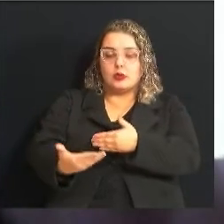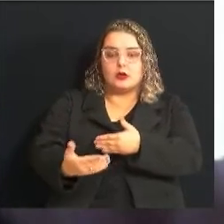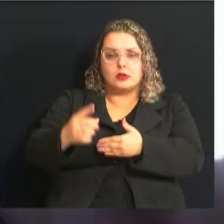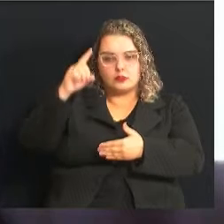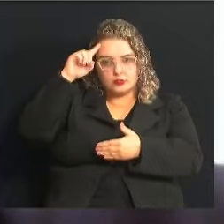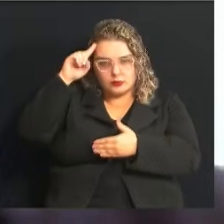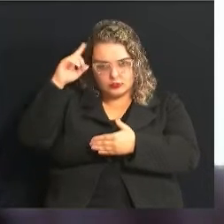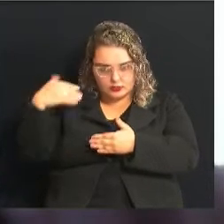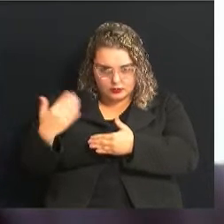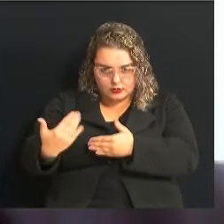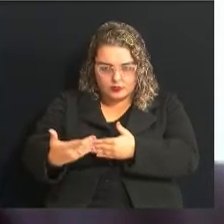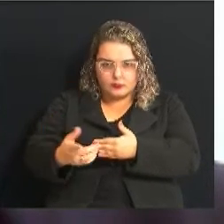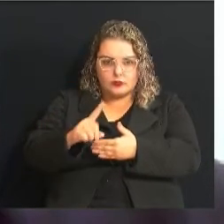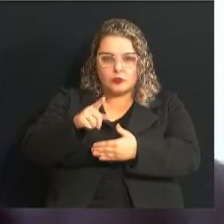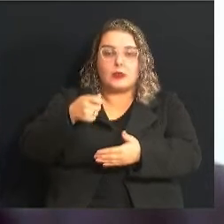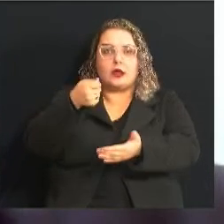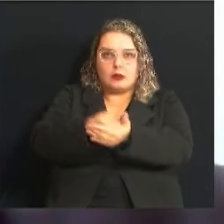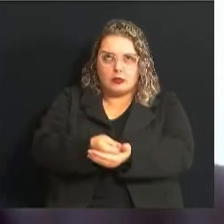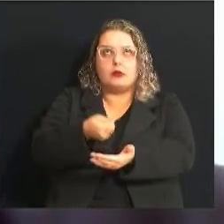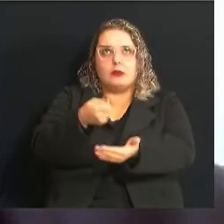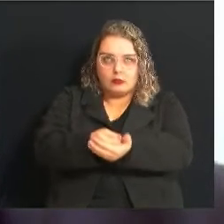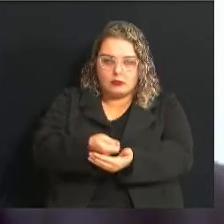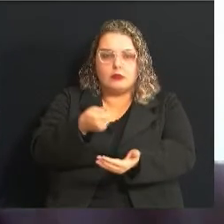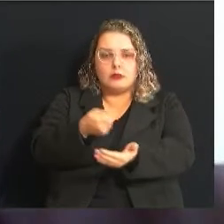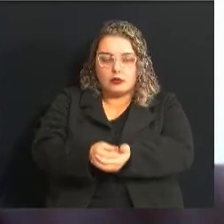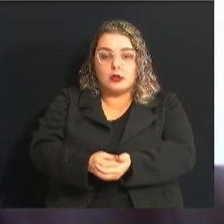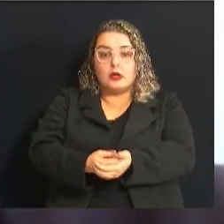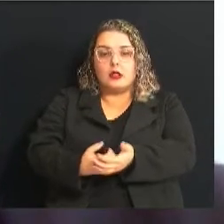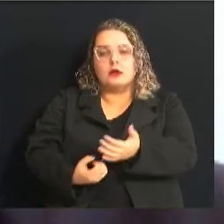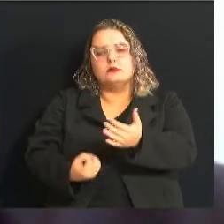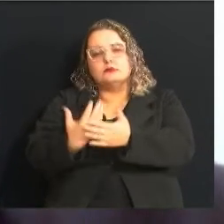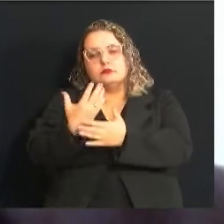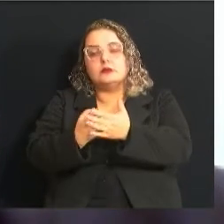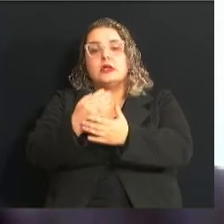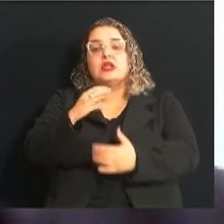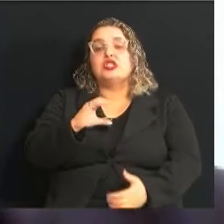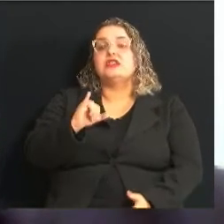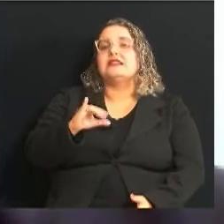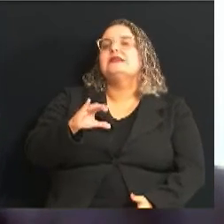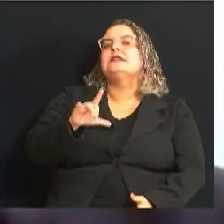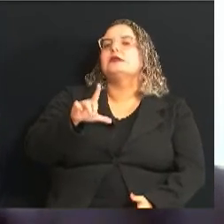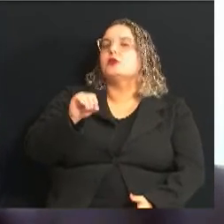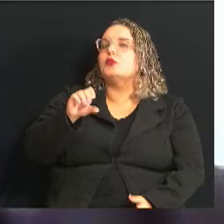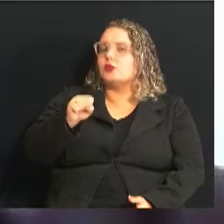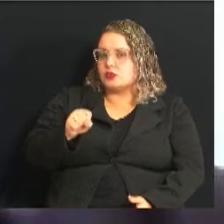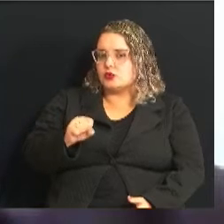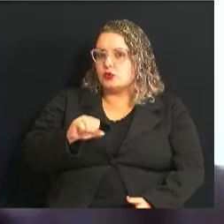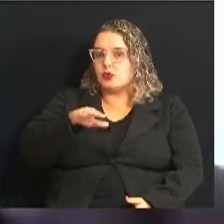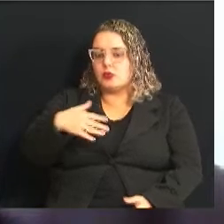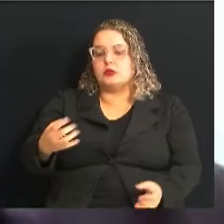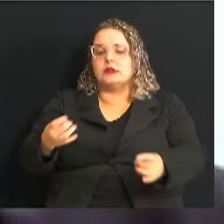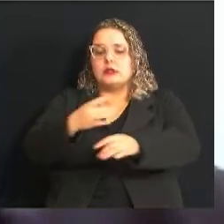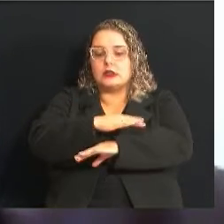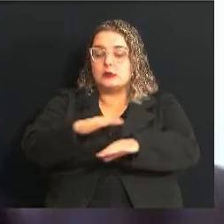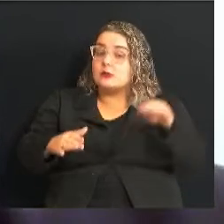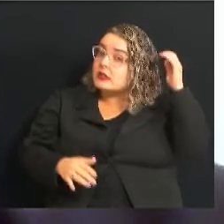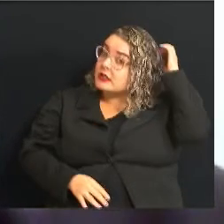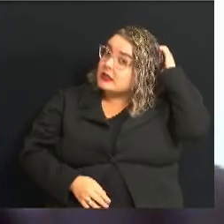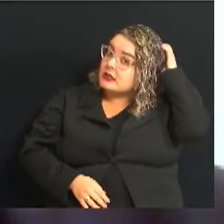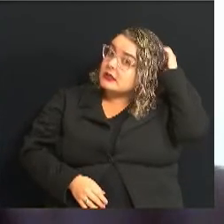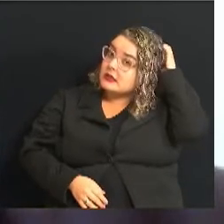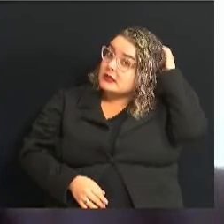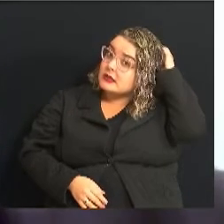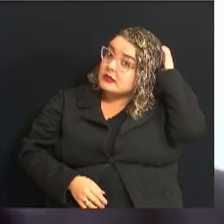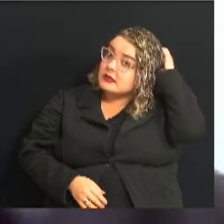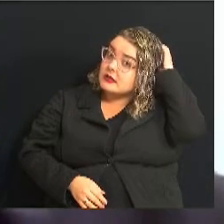algo extremamente fixo, né? Você acaba criando a noção de ciclos. Toda vez que você termina um estudo, você muda para outra área,